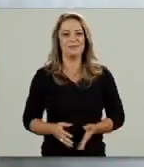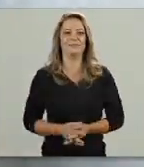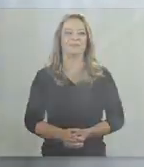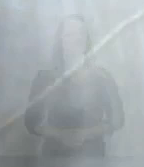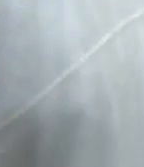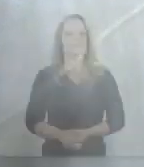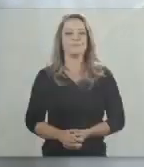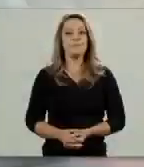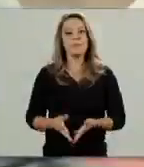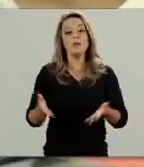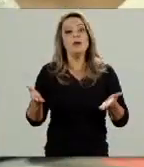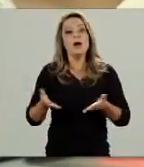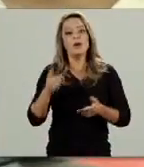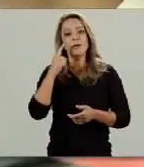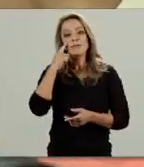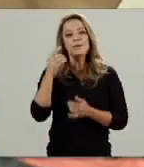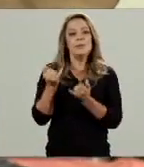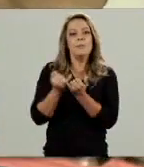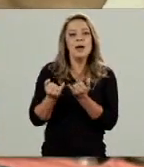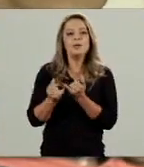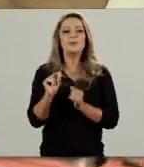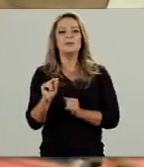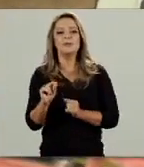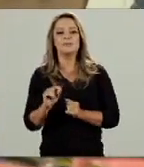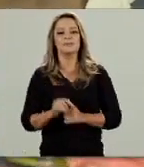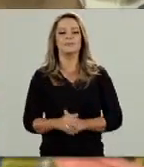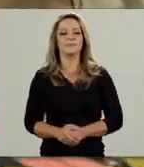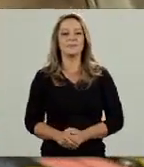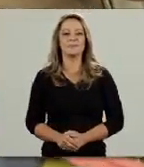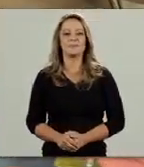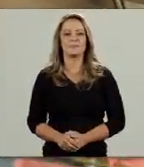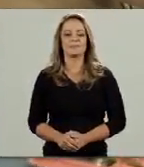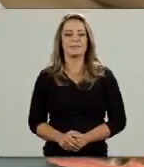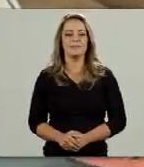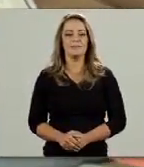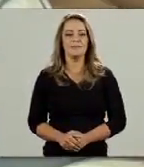fica hospitalizada. Agora procura o médico.